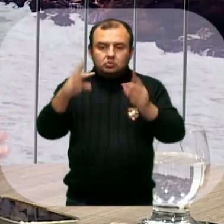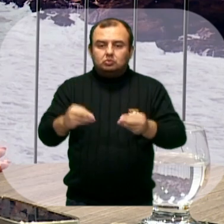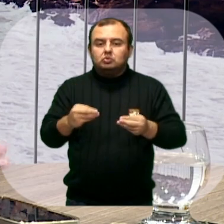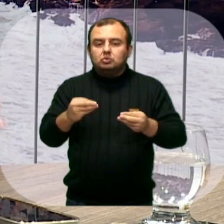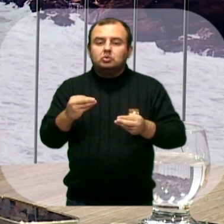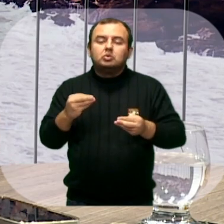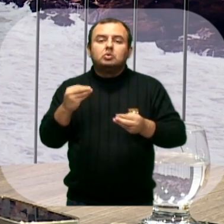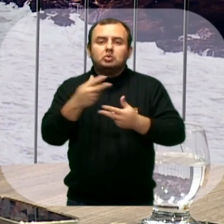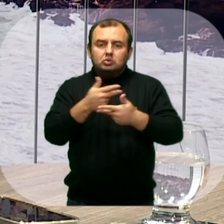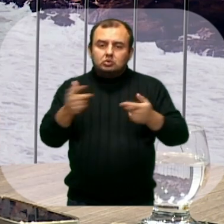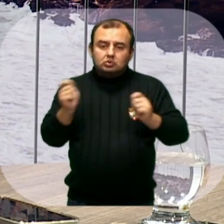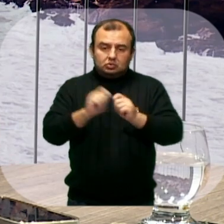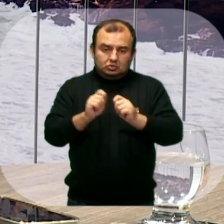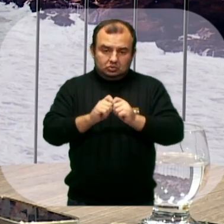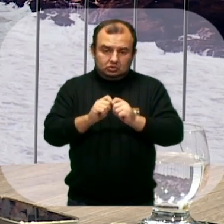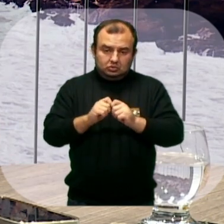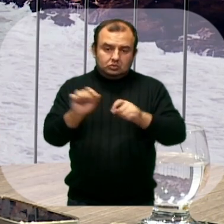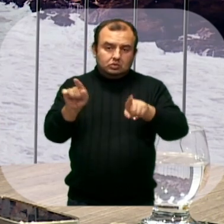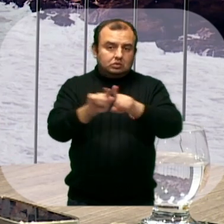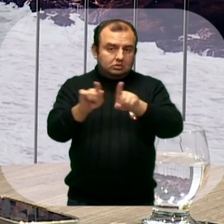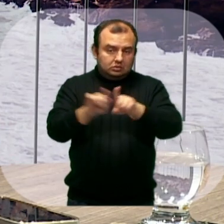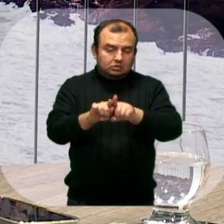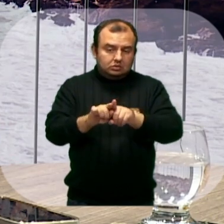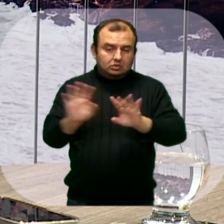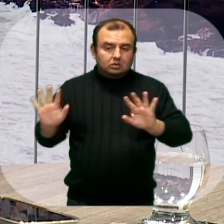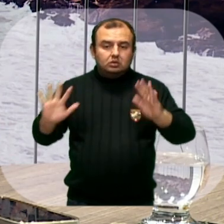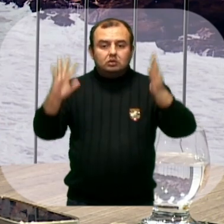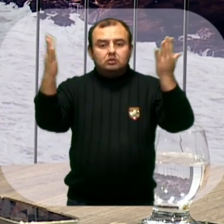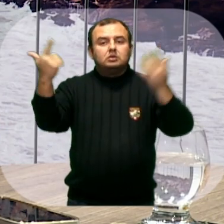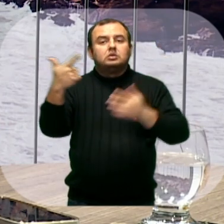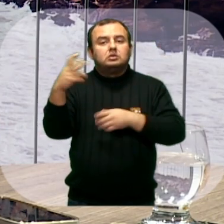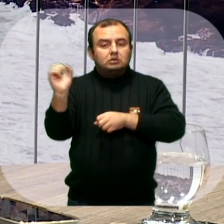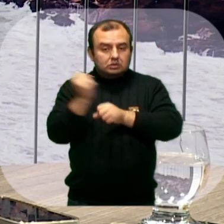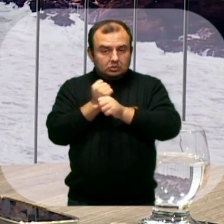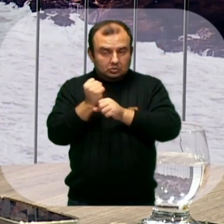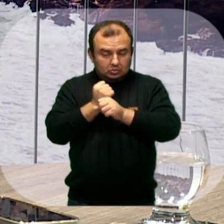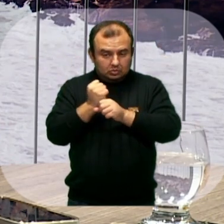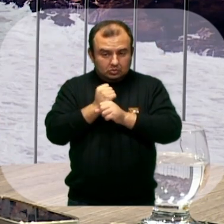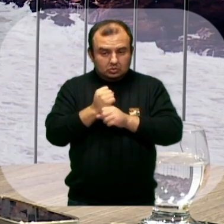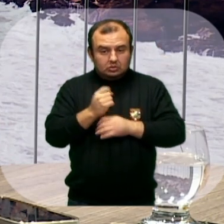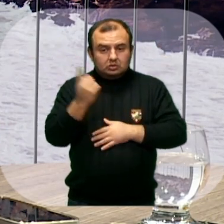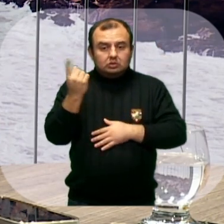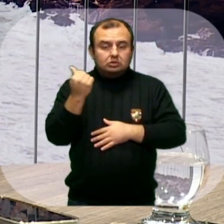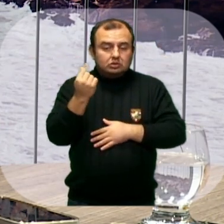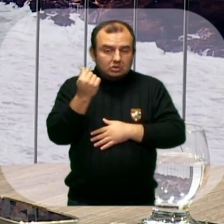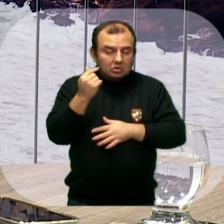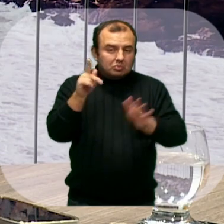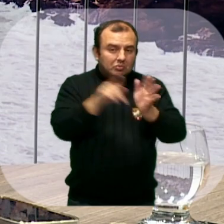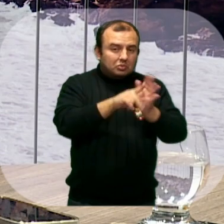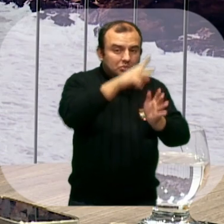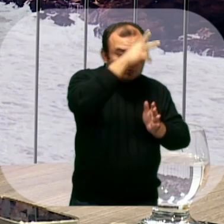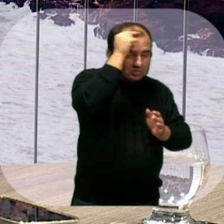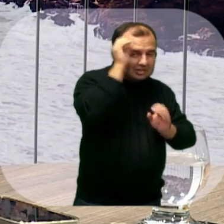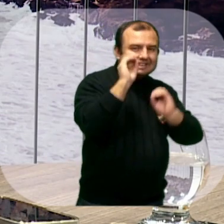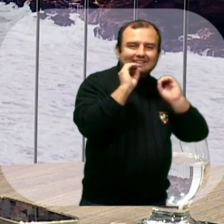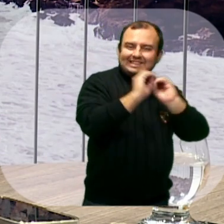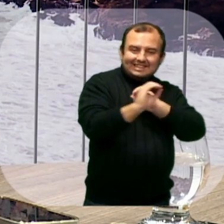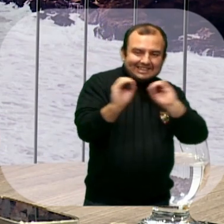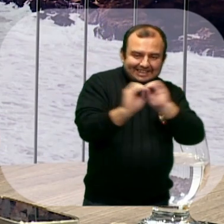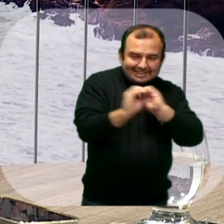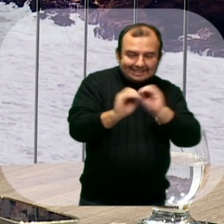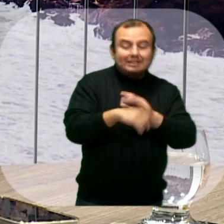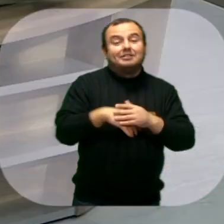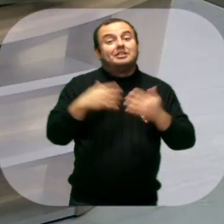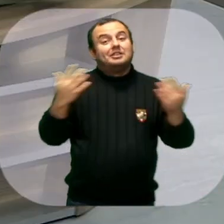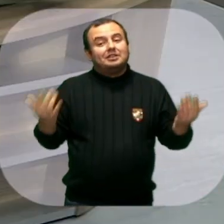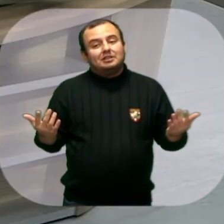gente fez na biblioteca, inclusive a festa de 25 anos, não saiu 1 centavo da prefeitura. Então,